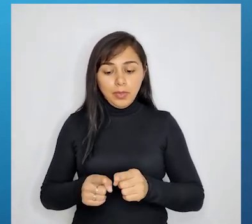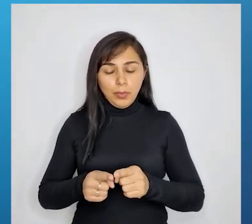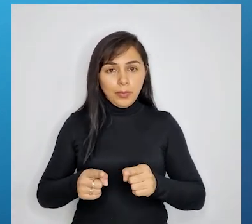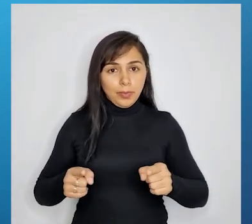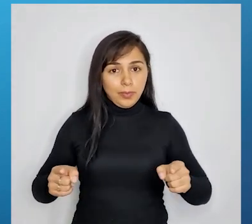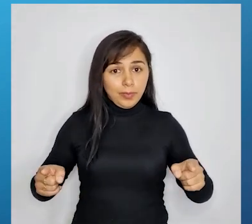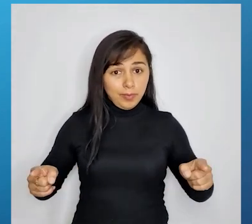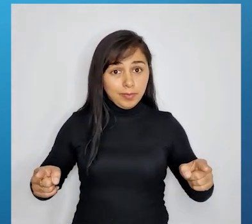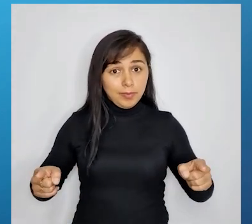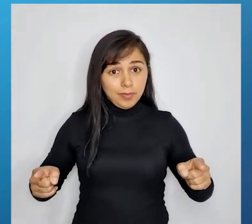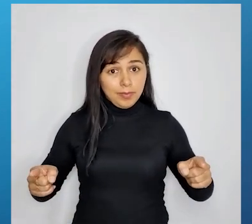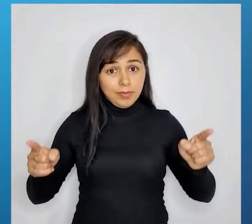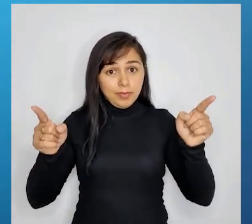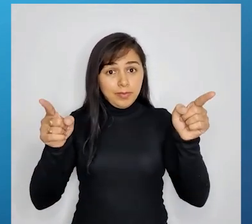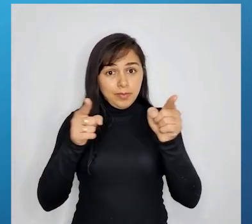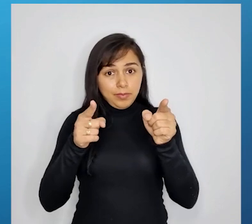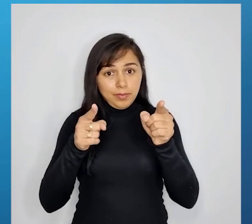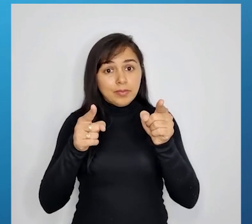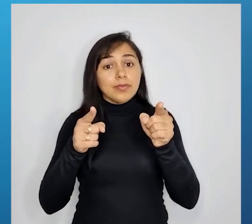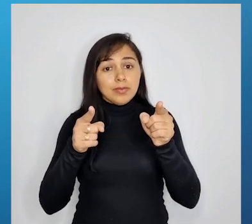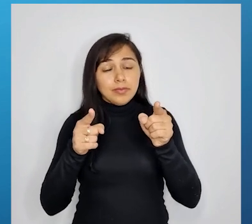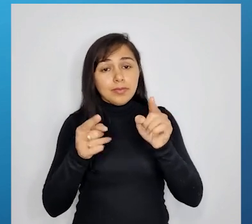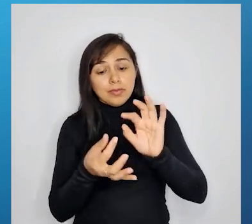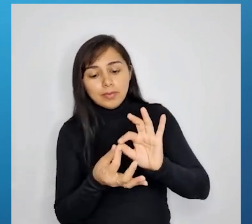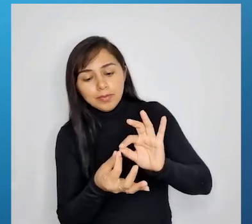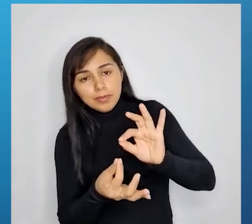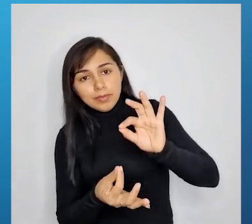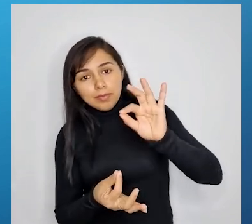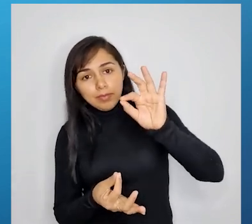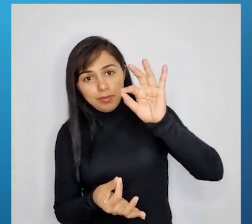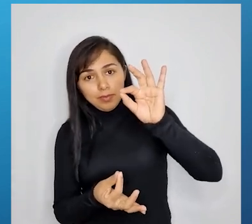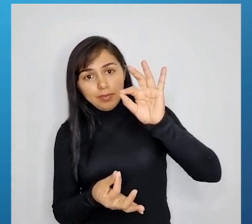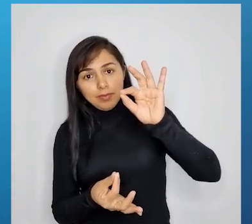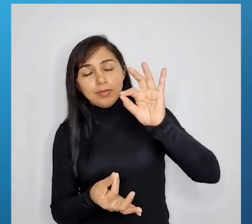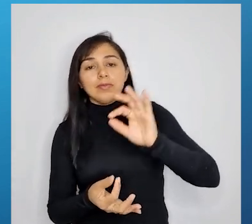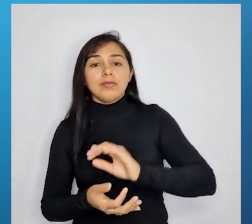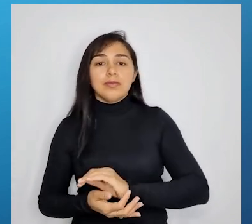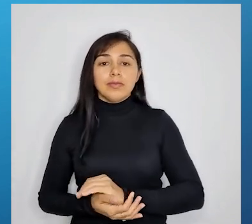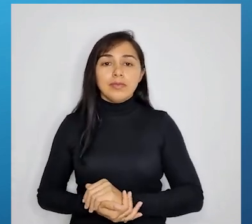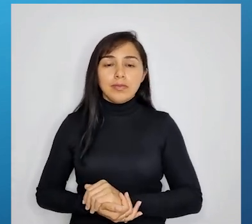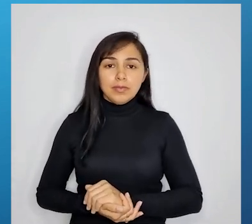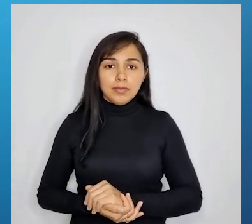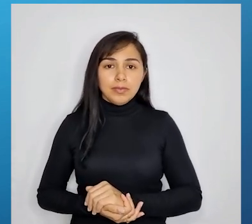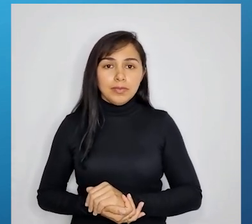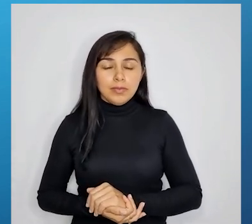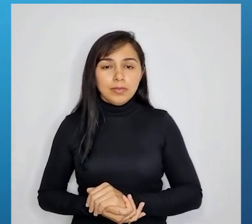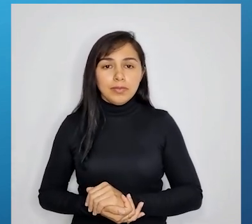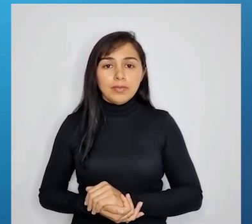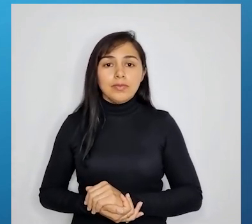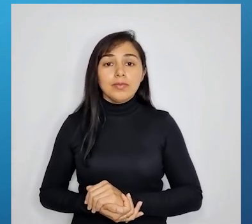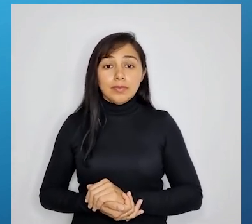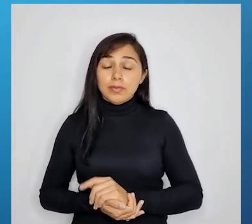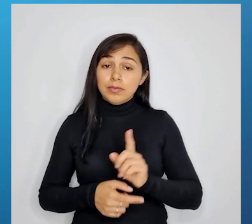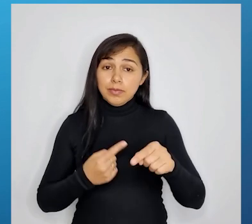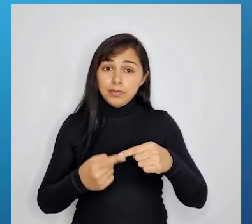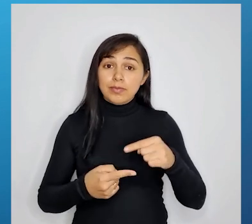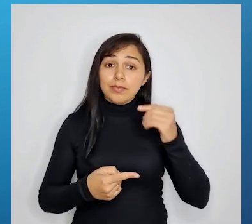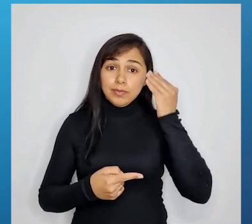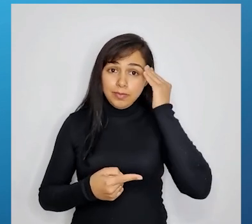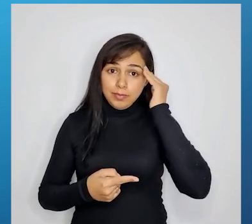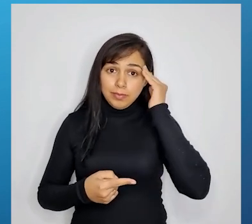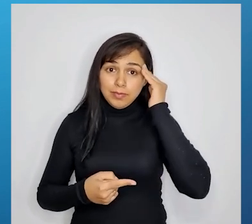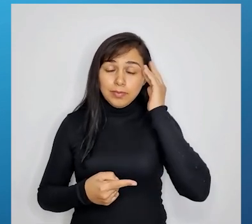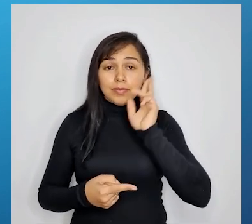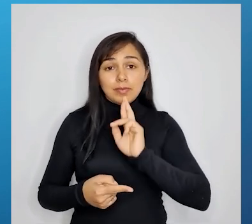é a altura do trapézio, né? Vamos aí falando sobre esses elementos para depois a gente ter facilidade nos